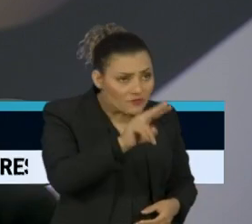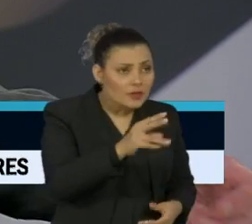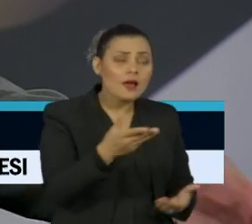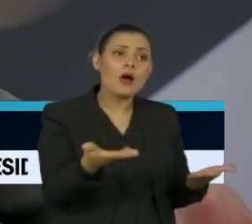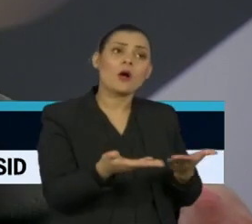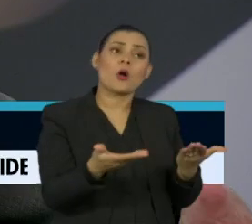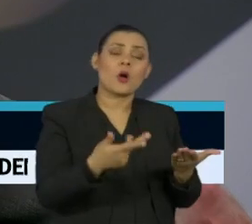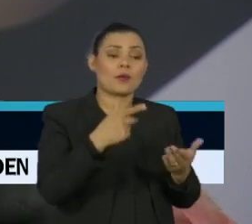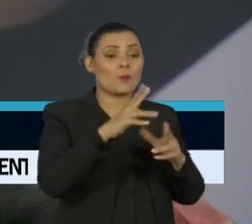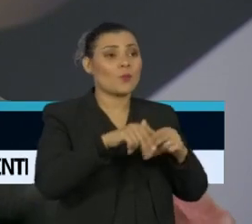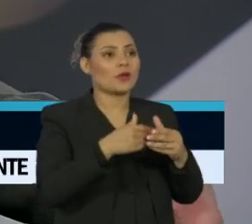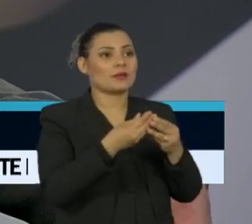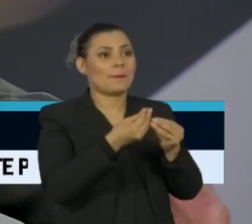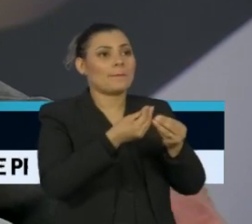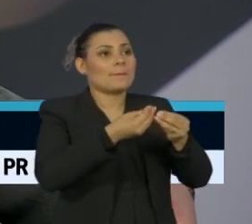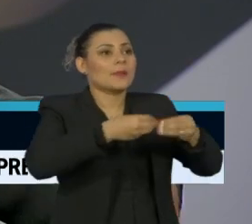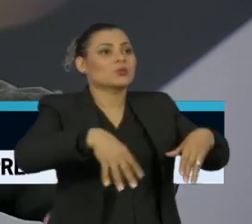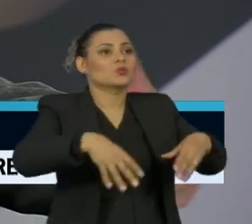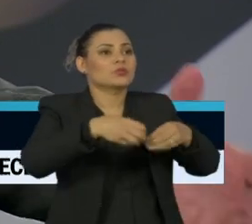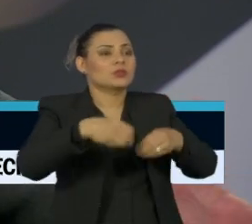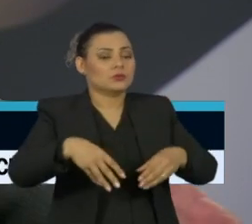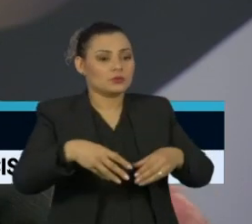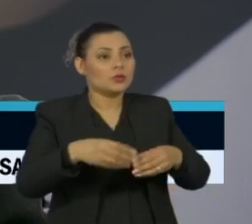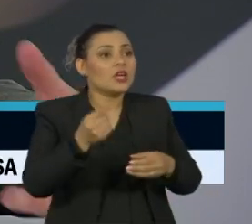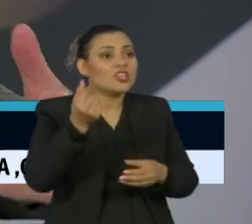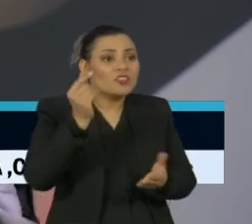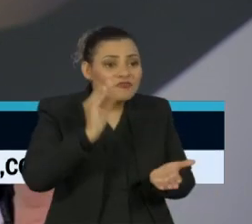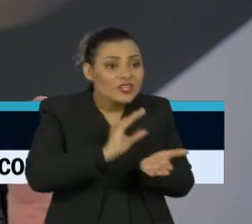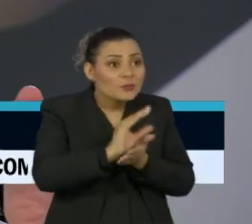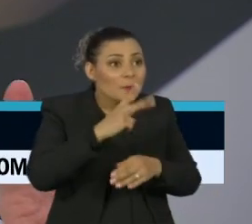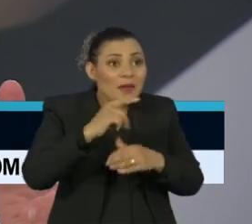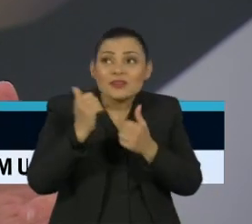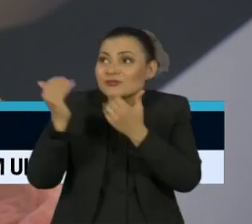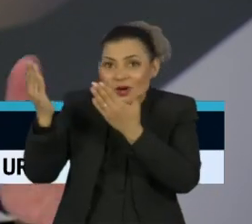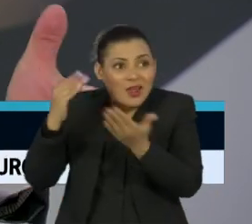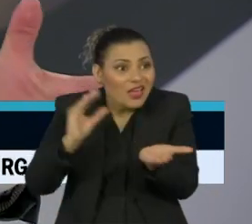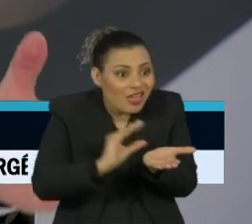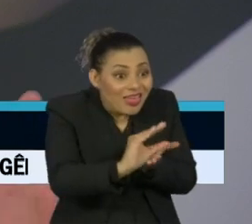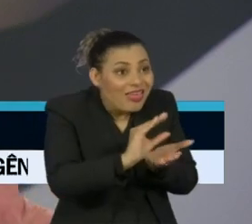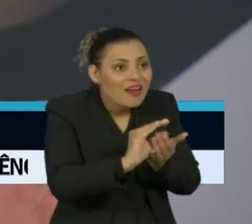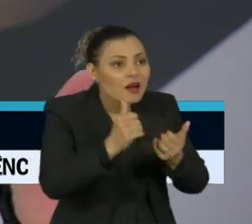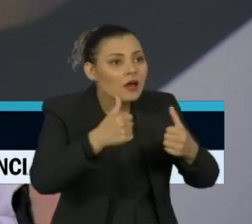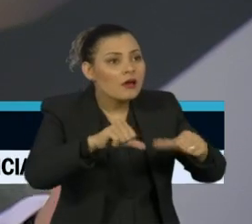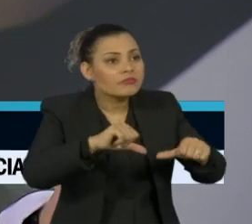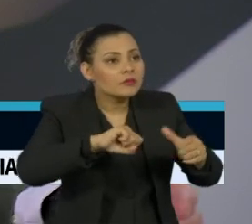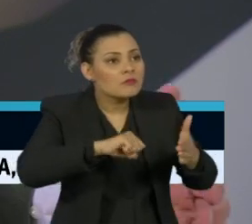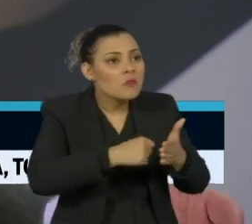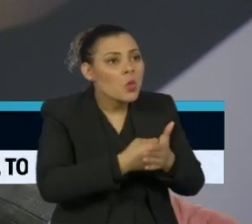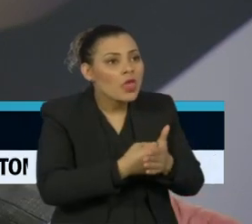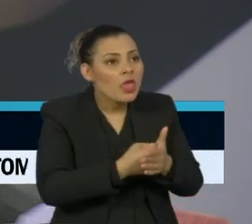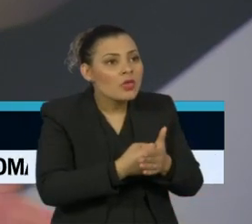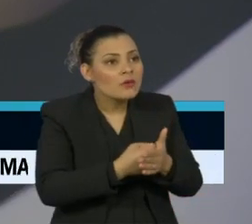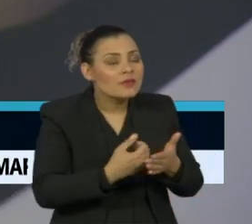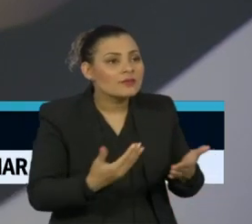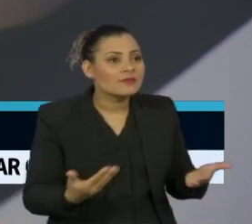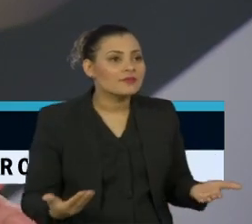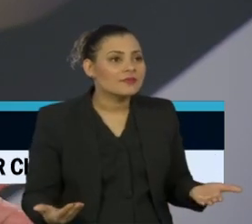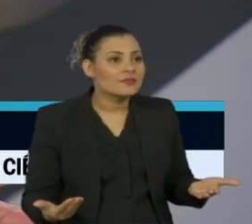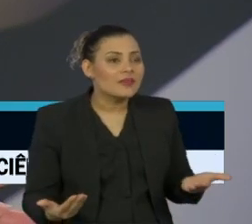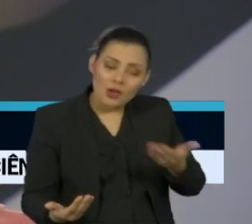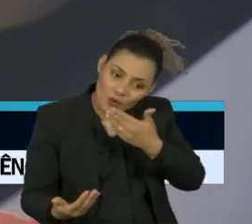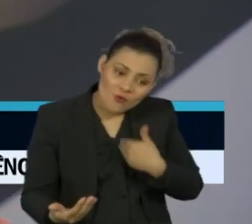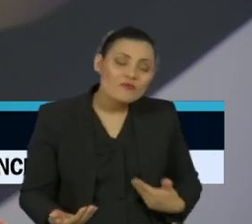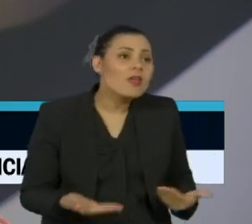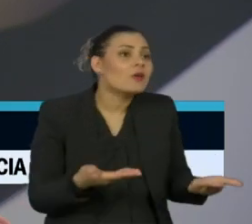a partir de perda de de investimentos externos e de bloqueio de produtos brasileiros o governo